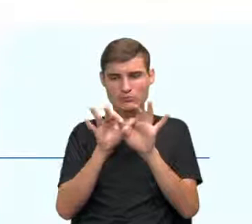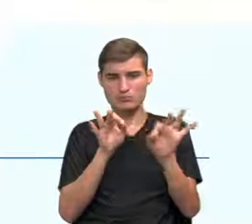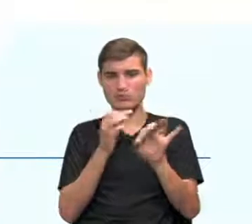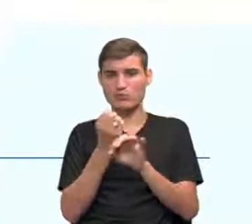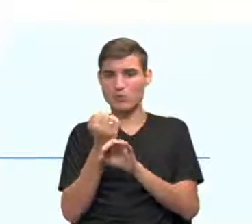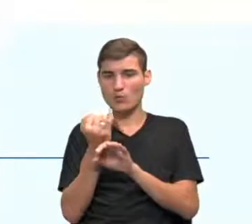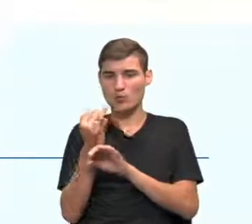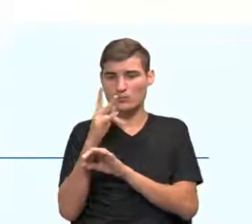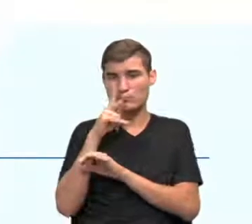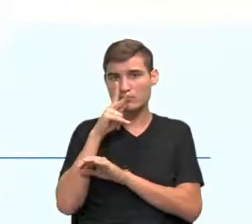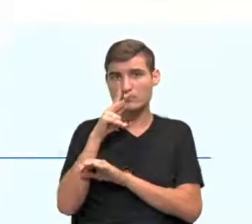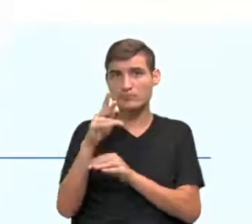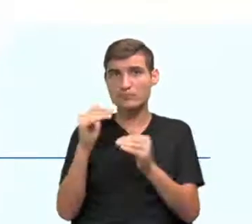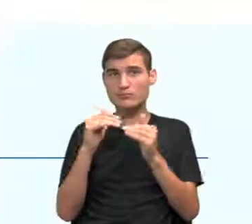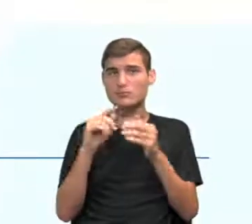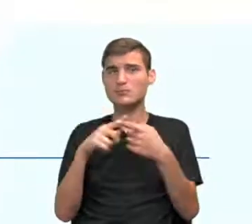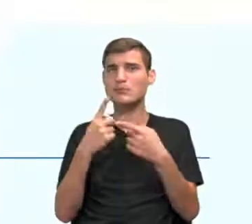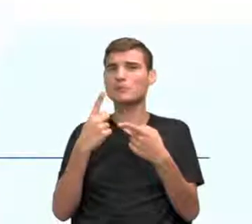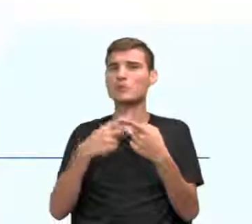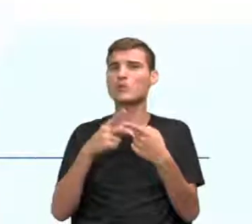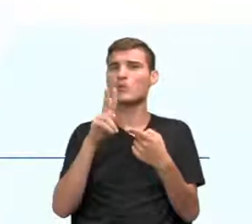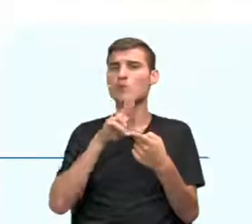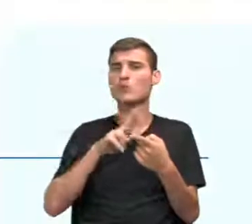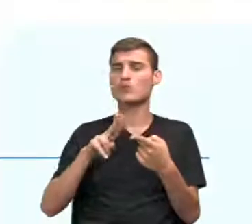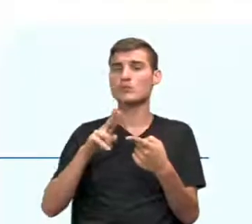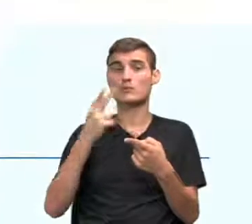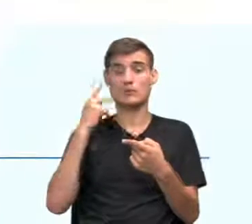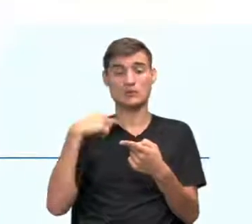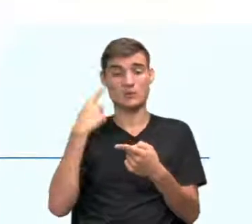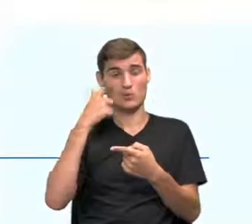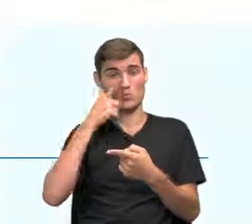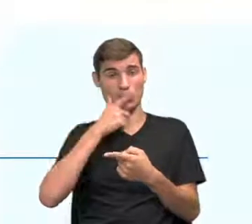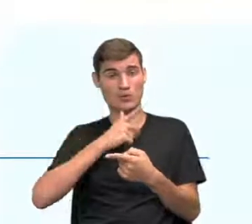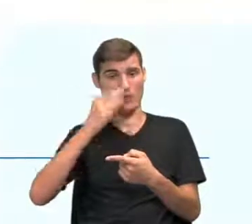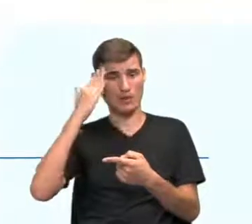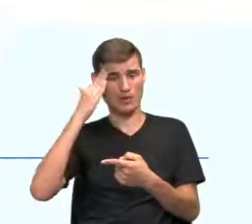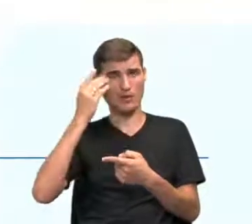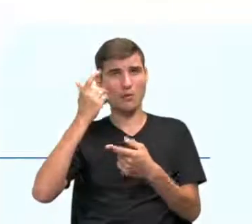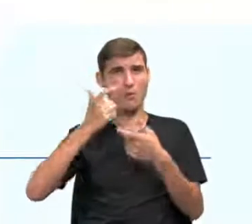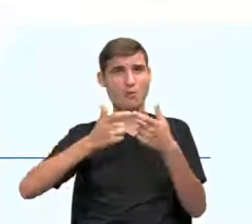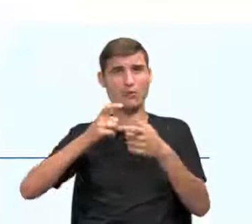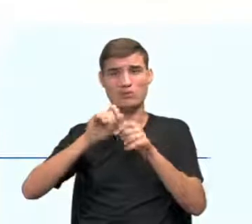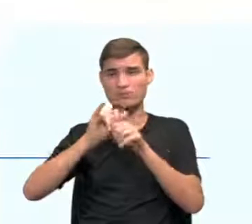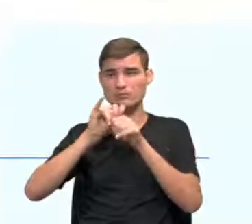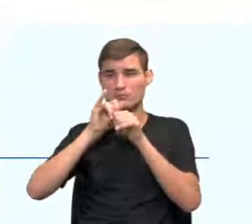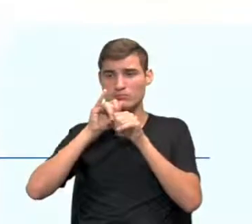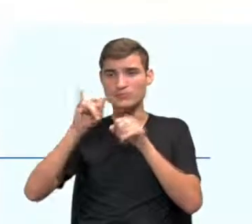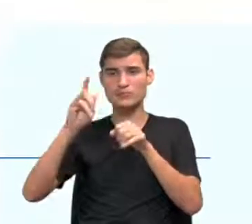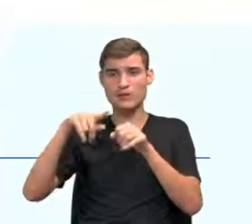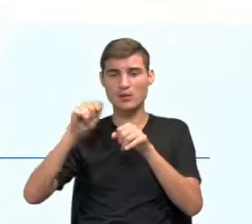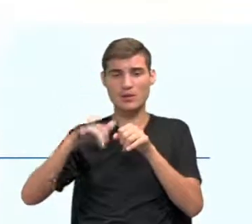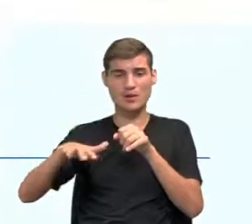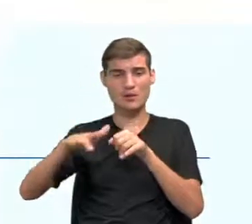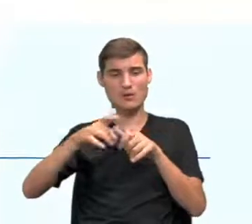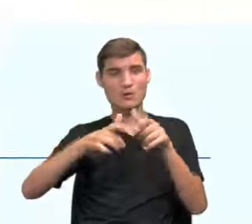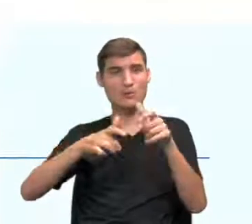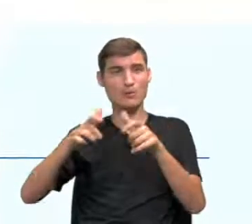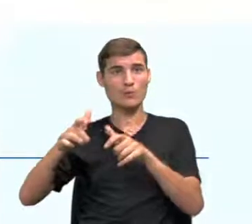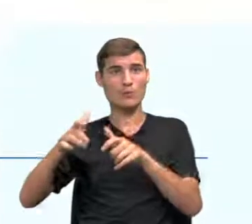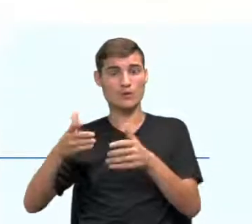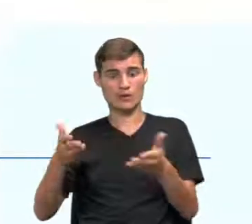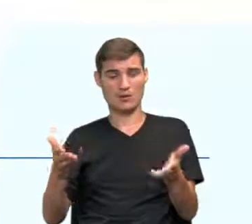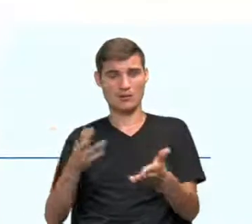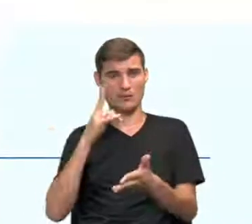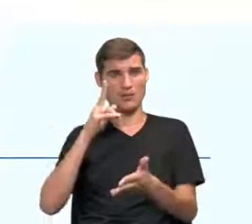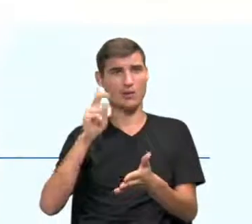frequência. Mas para que isso serve? Isso serve para a gente entender as ondas que estão aqui no nosso ambiente. Agora, aqui tem um